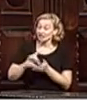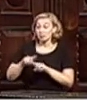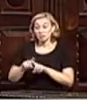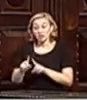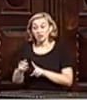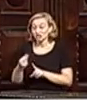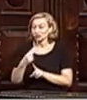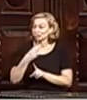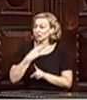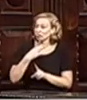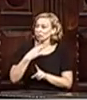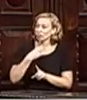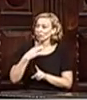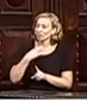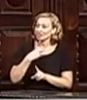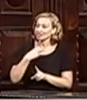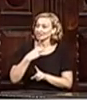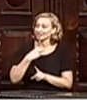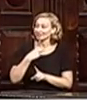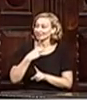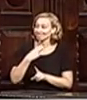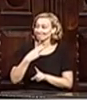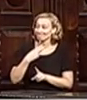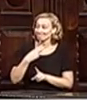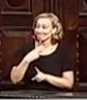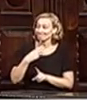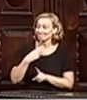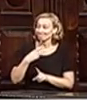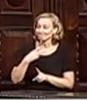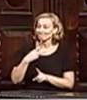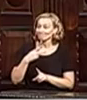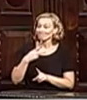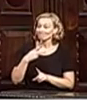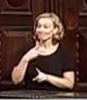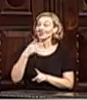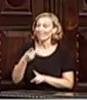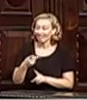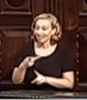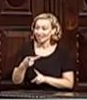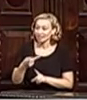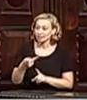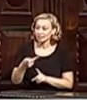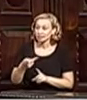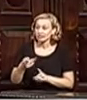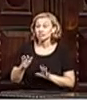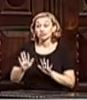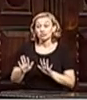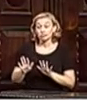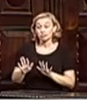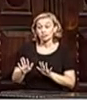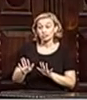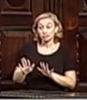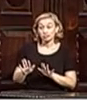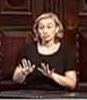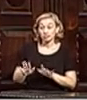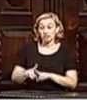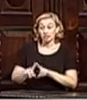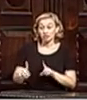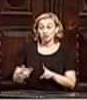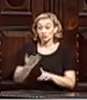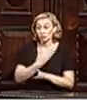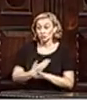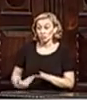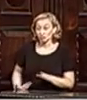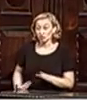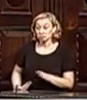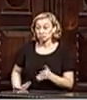pode exagerar e principalmente generalizar. Mas o governo do Estado não reagiu à altura e paira